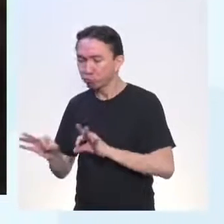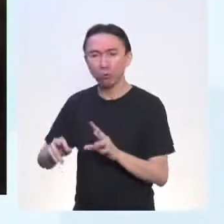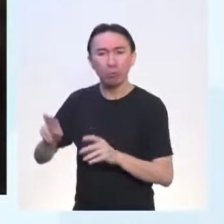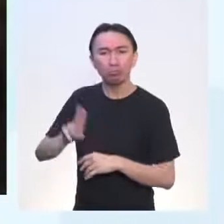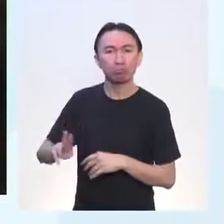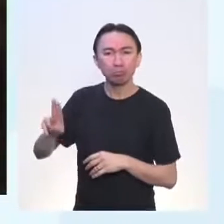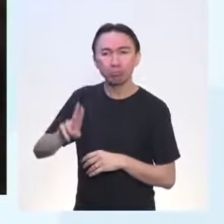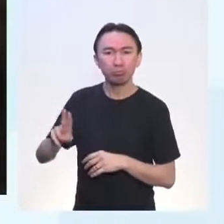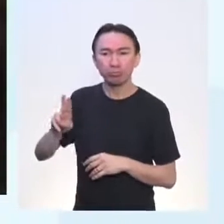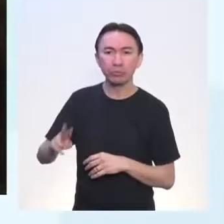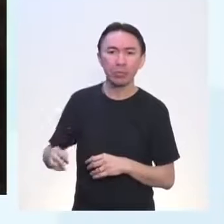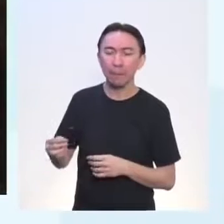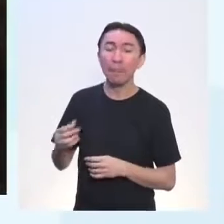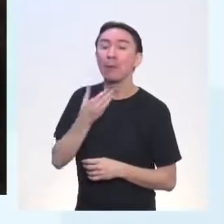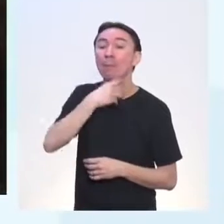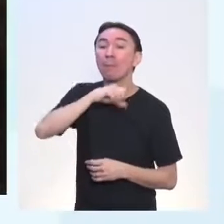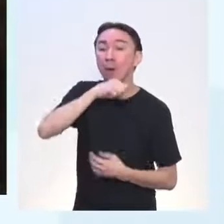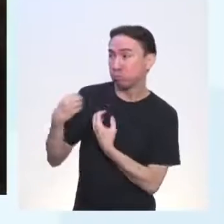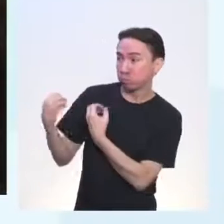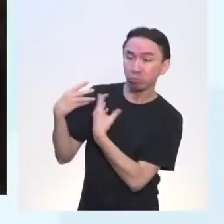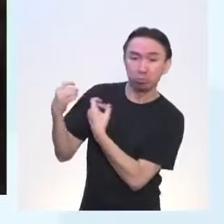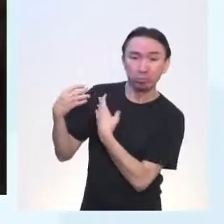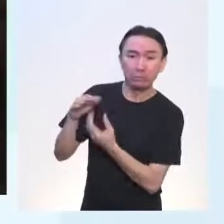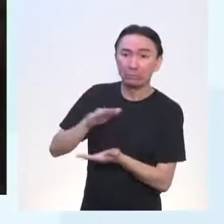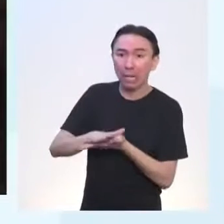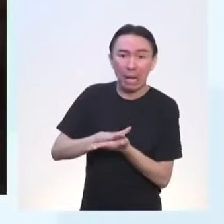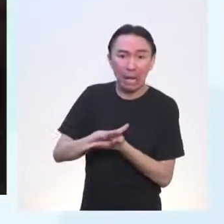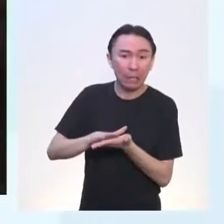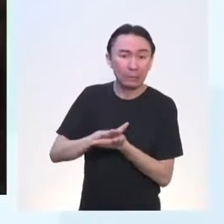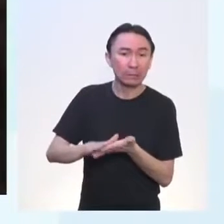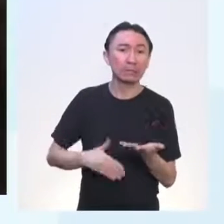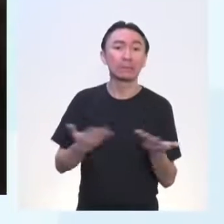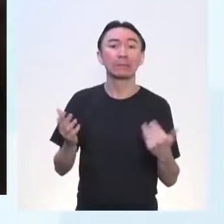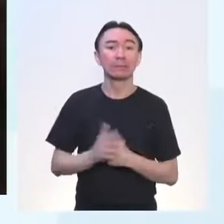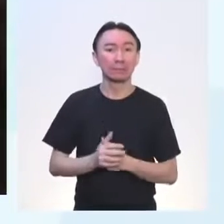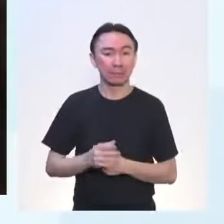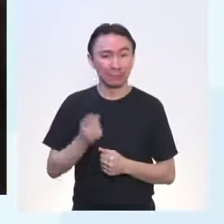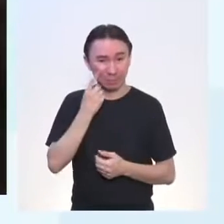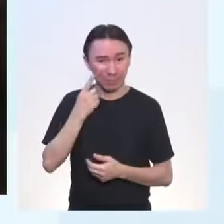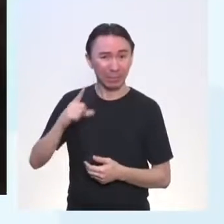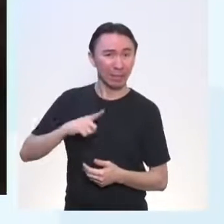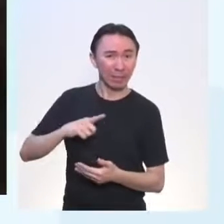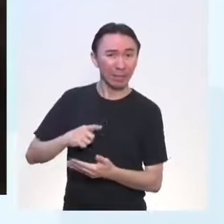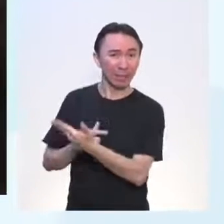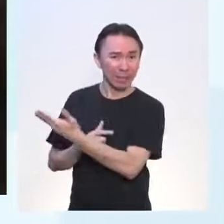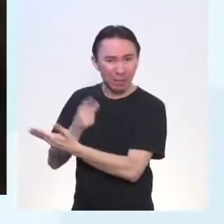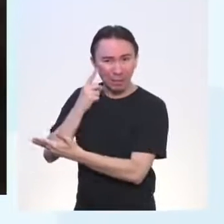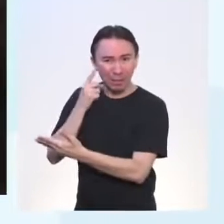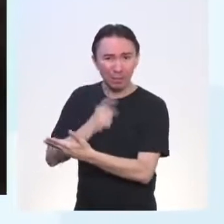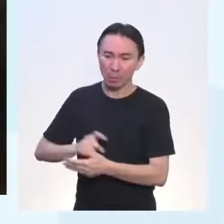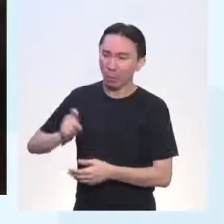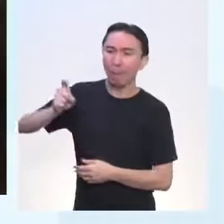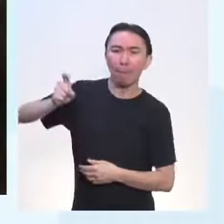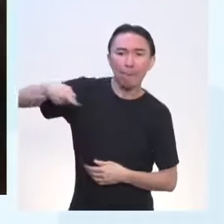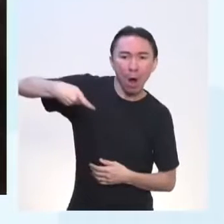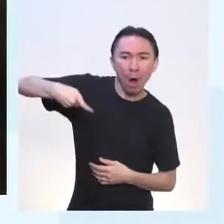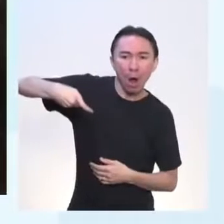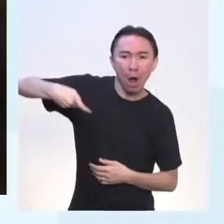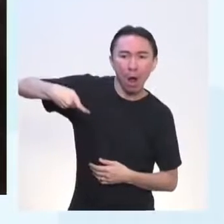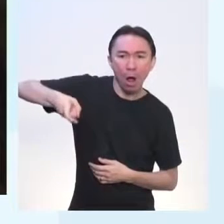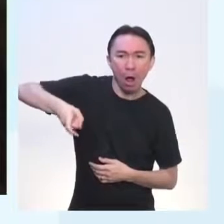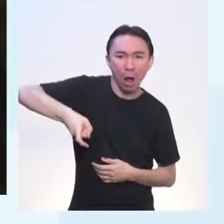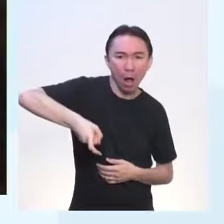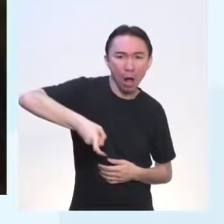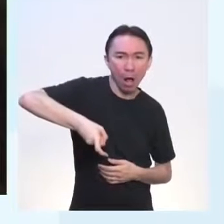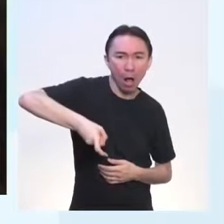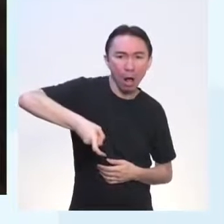gerações, então a gente não sabe, por exemplo, para que será que é aquele gancho que tem ali? Né? Tem um gancho ali à direita, né? Ali